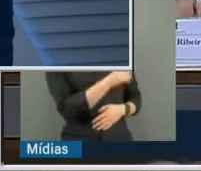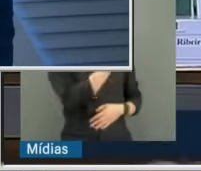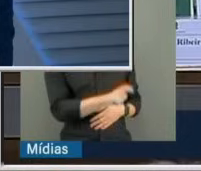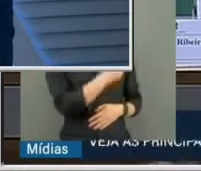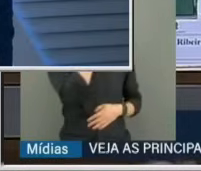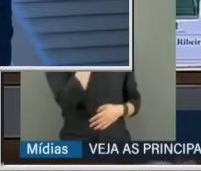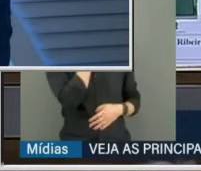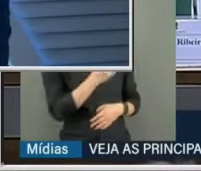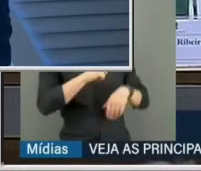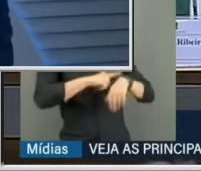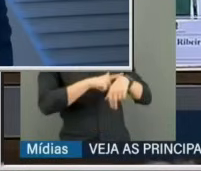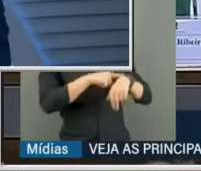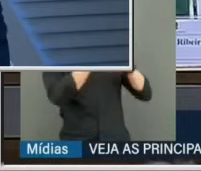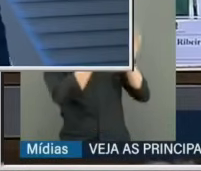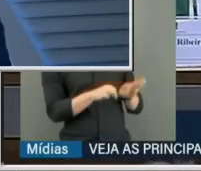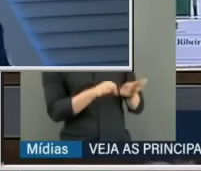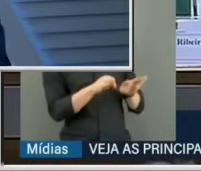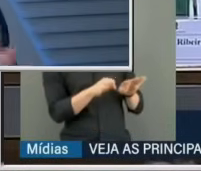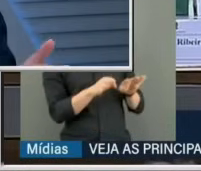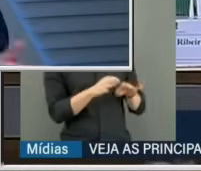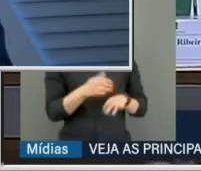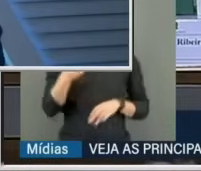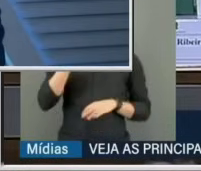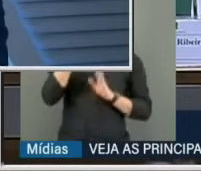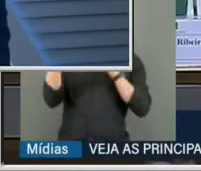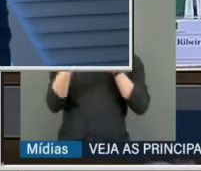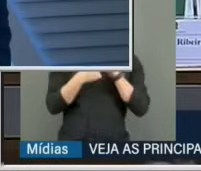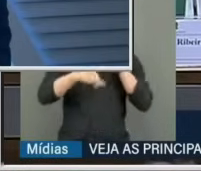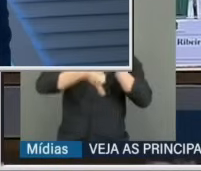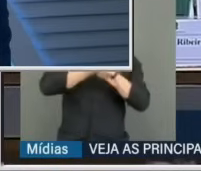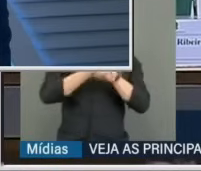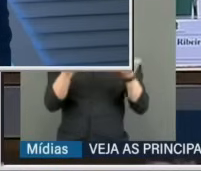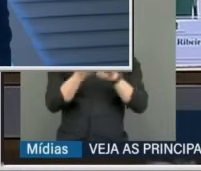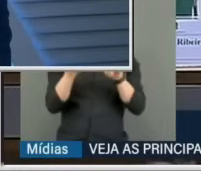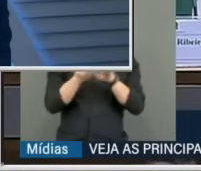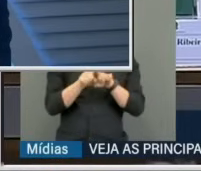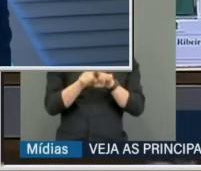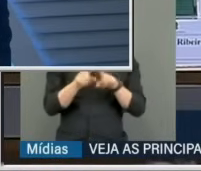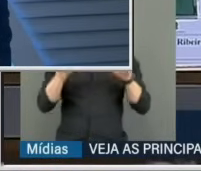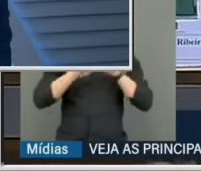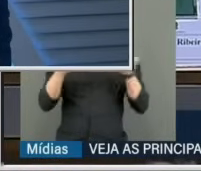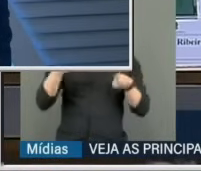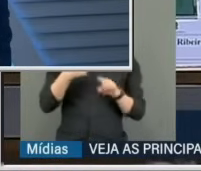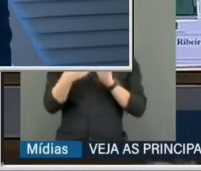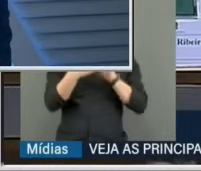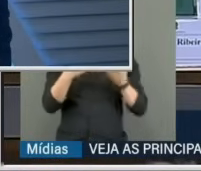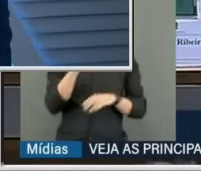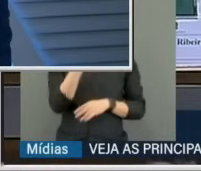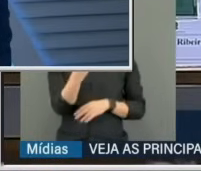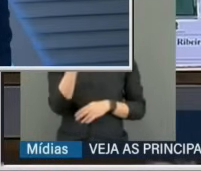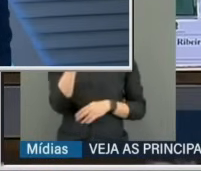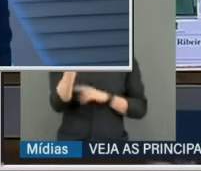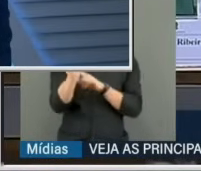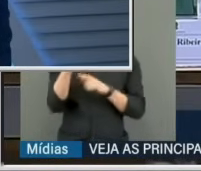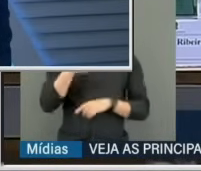todos os aspectos que envolvem essa sessão, que já dura muitas horas. Inclusive, quem acompanha e vai trazer também